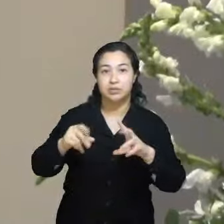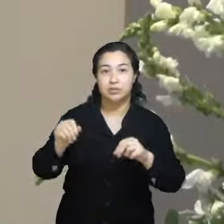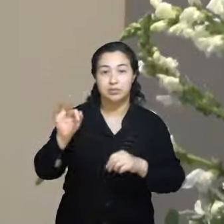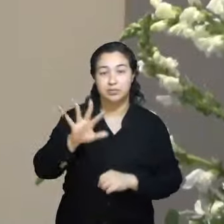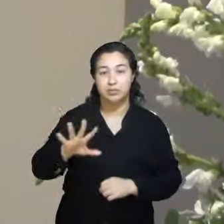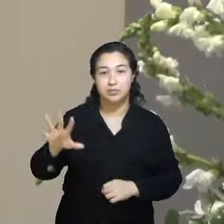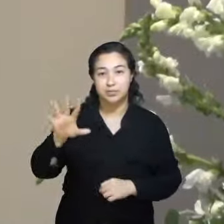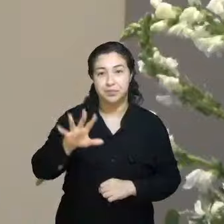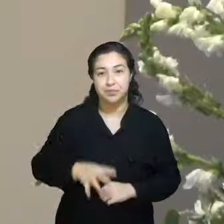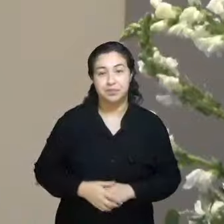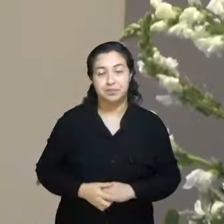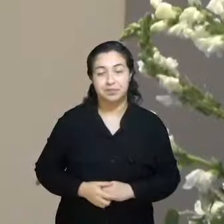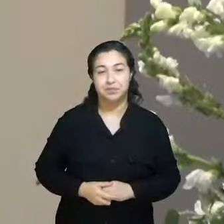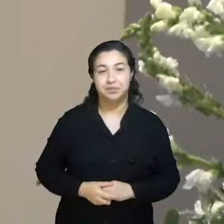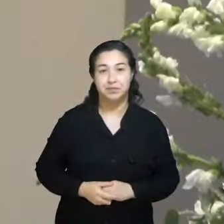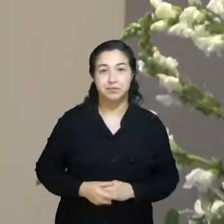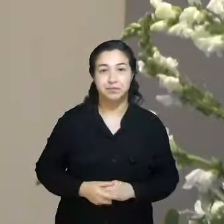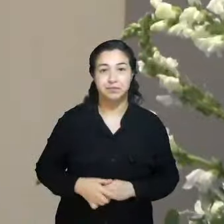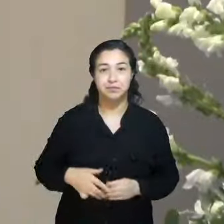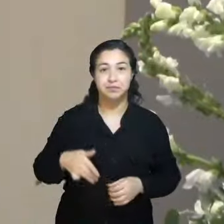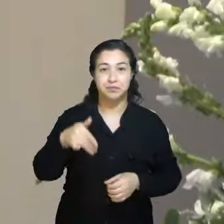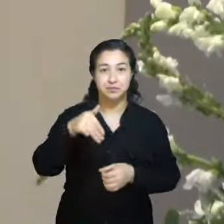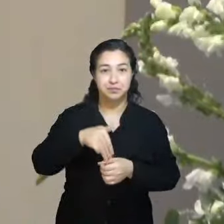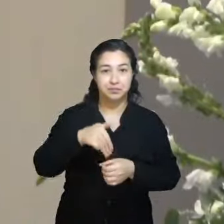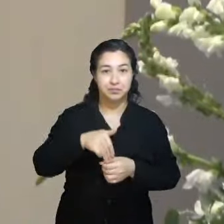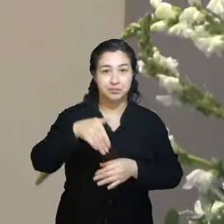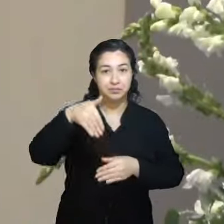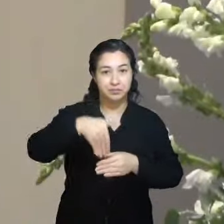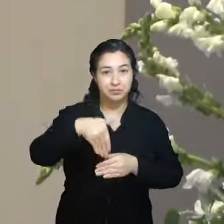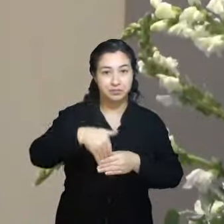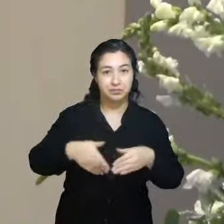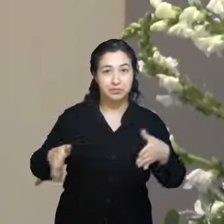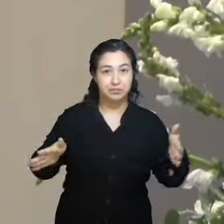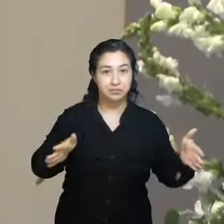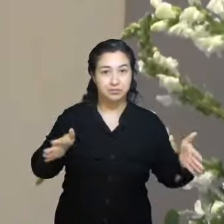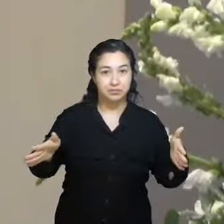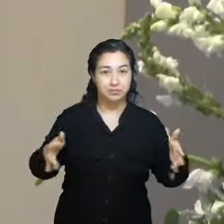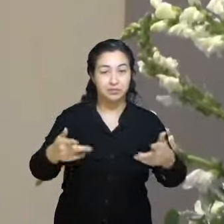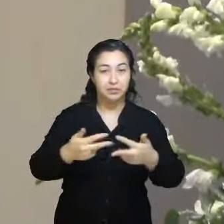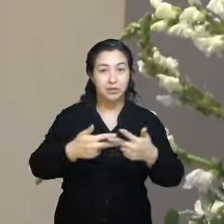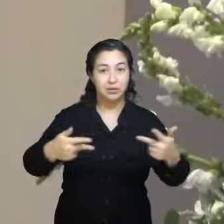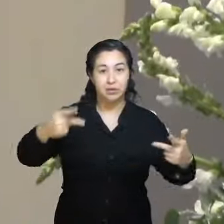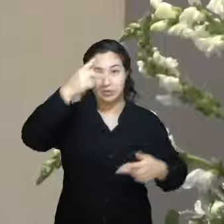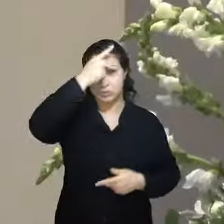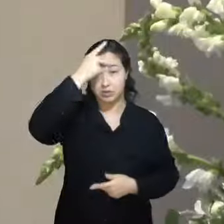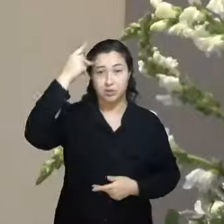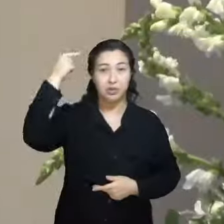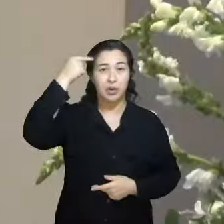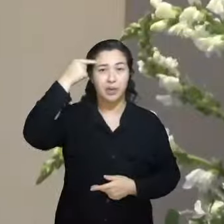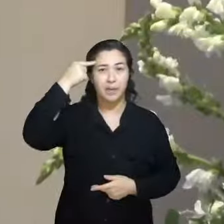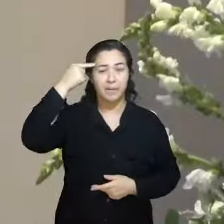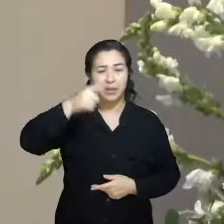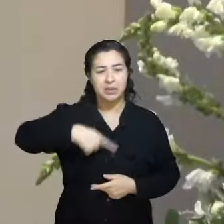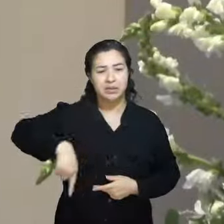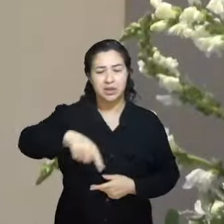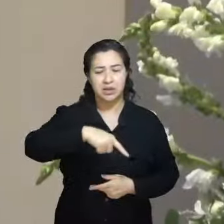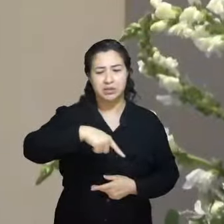Federados as eleições municipais diversamente do que muitos pensam nos deram algumas